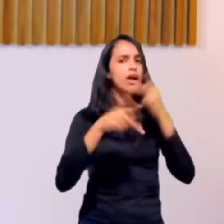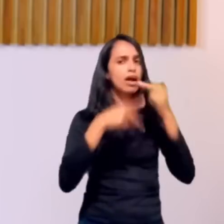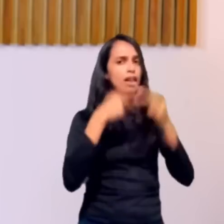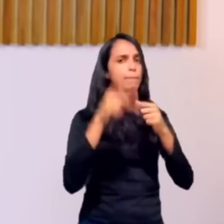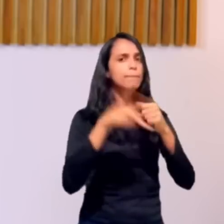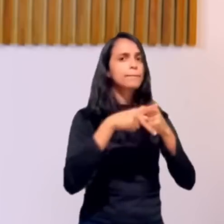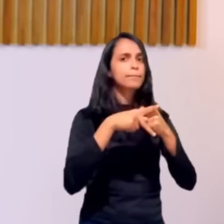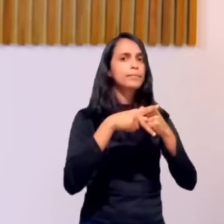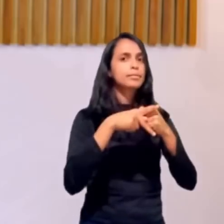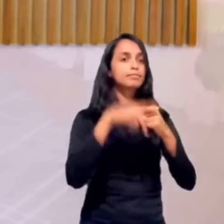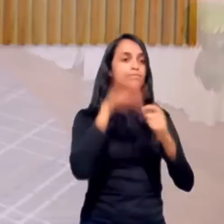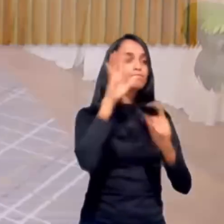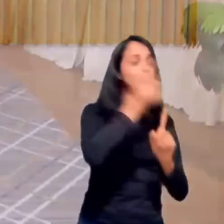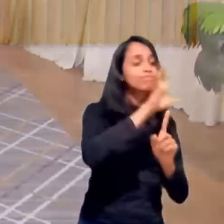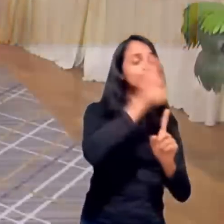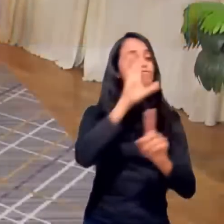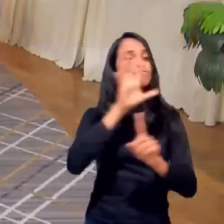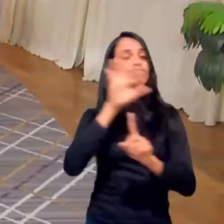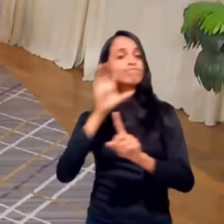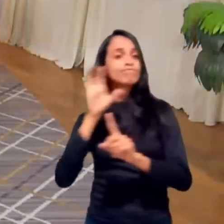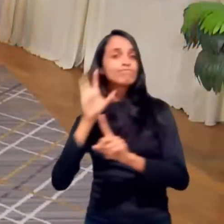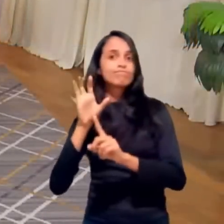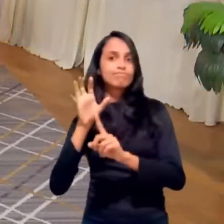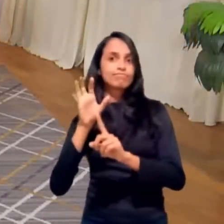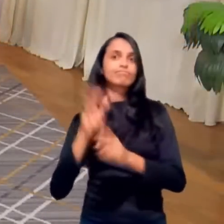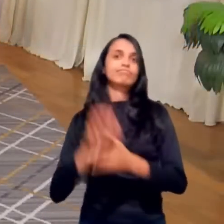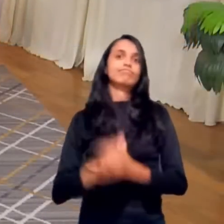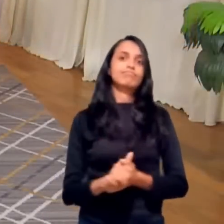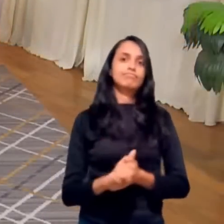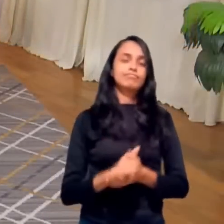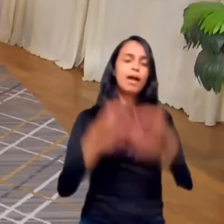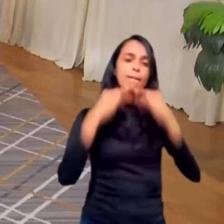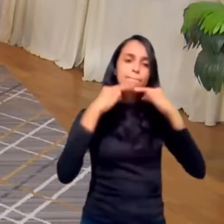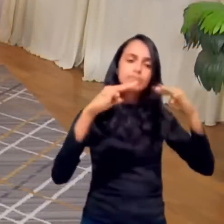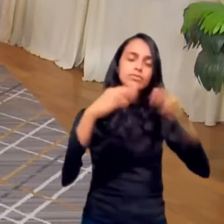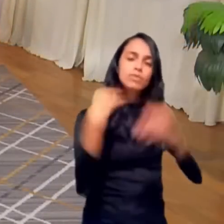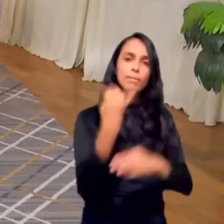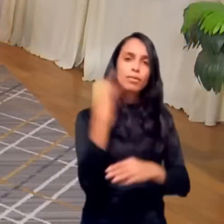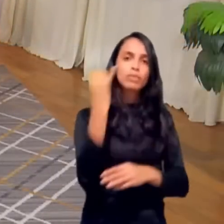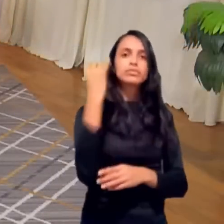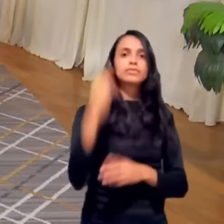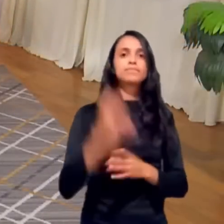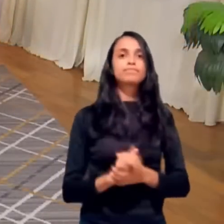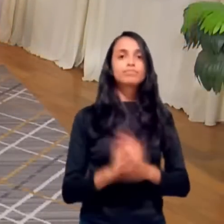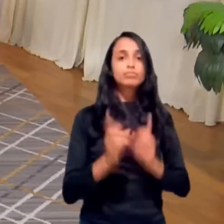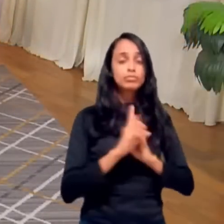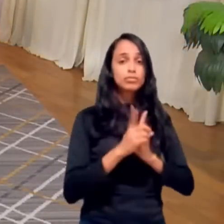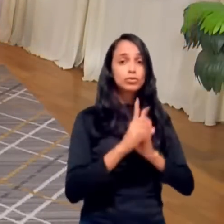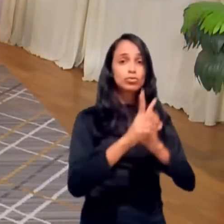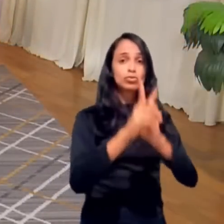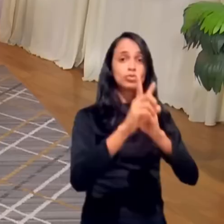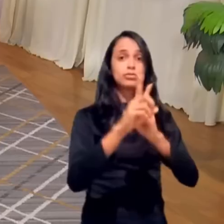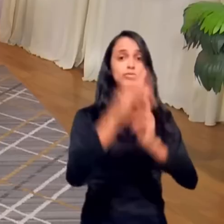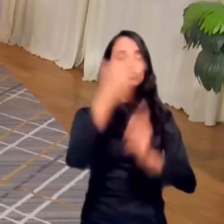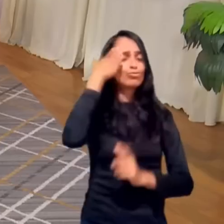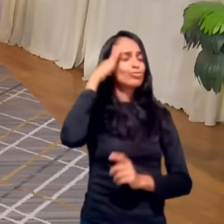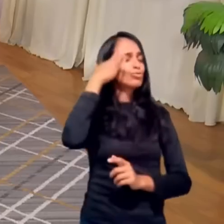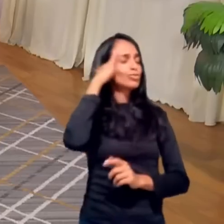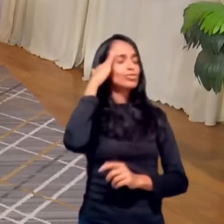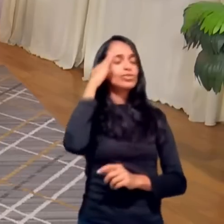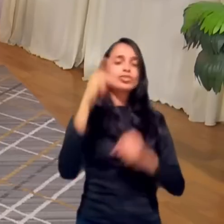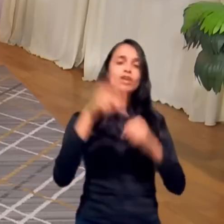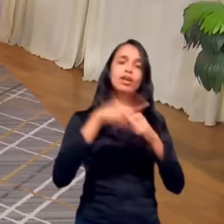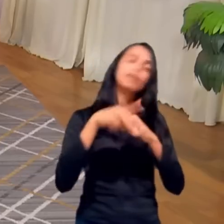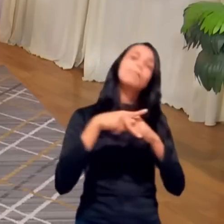discípulos, eles não entendiam que Pedro poderia